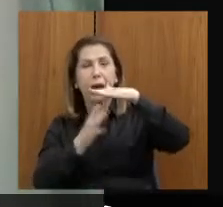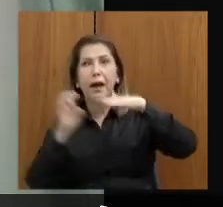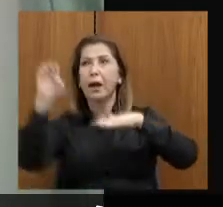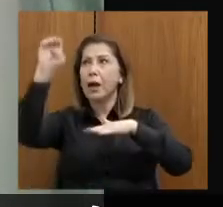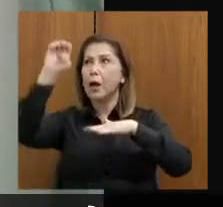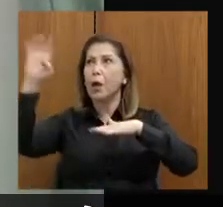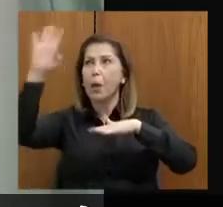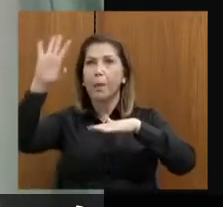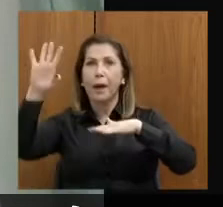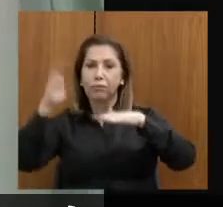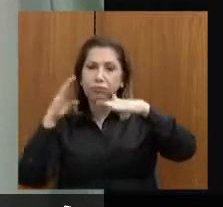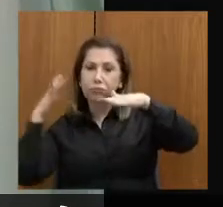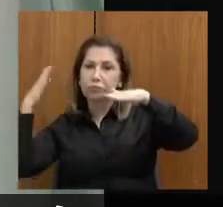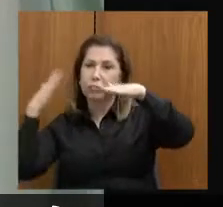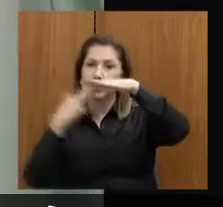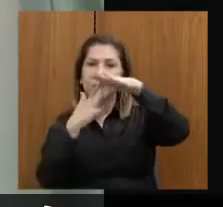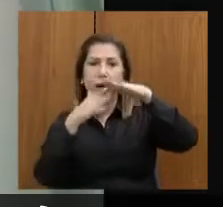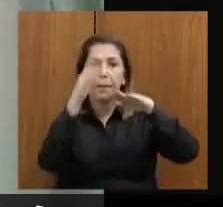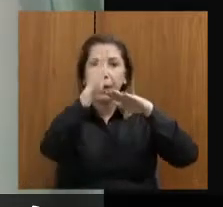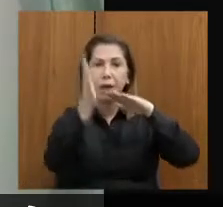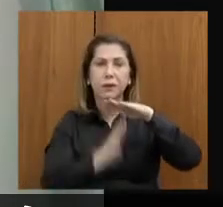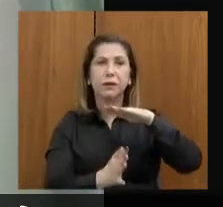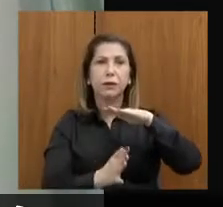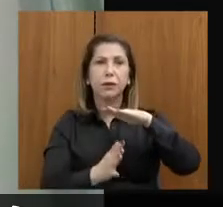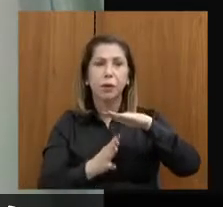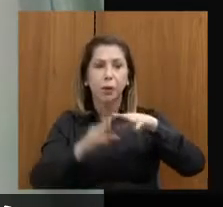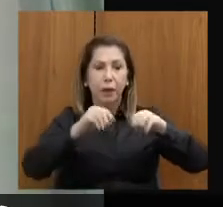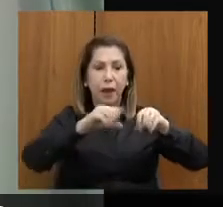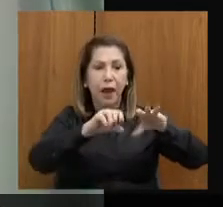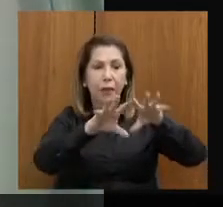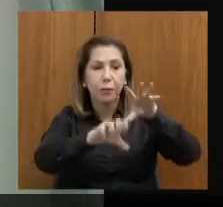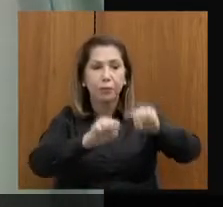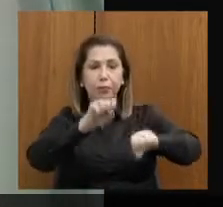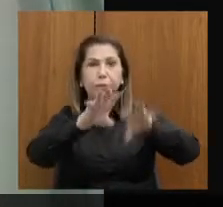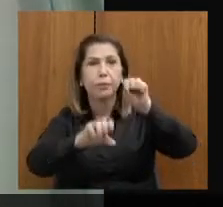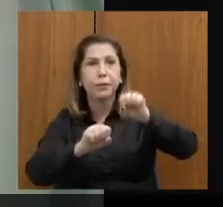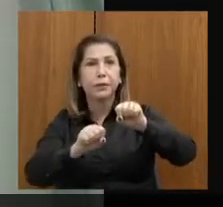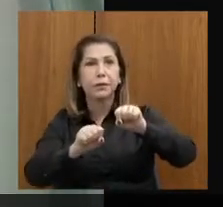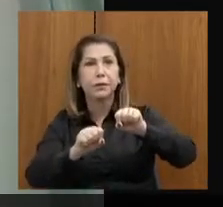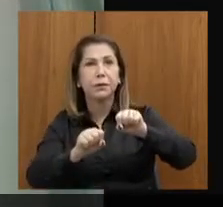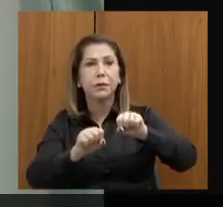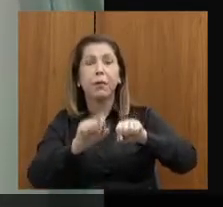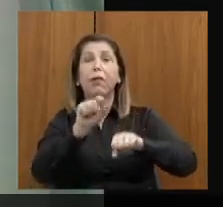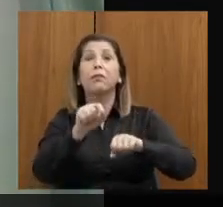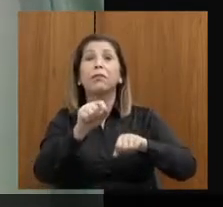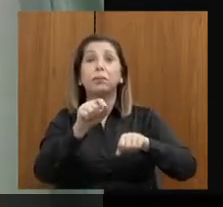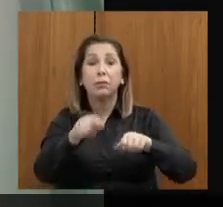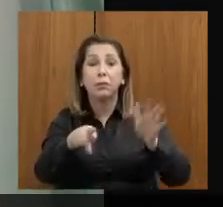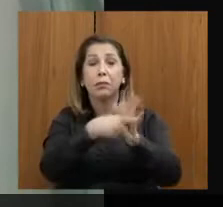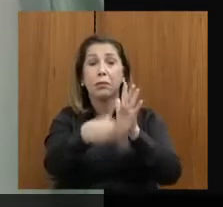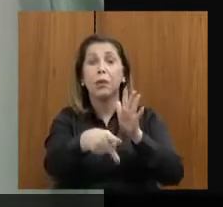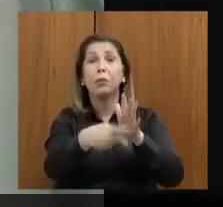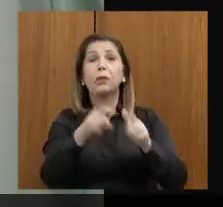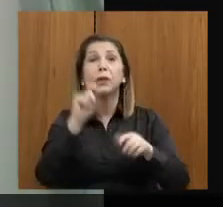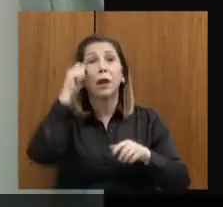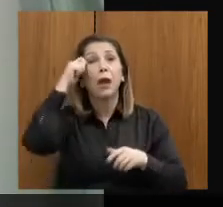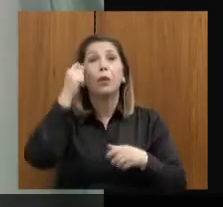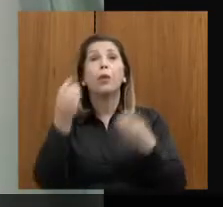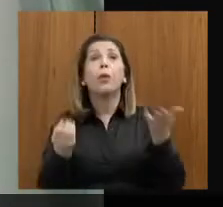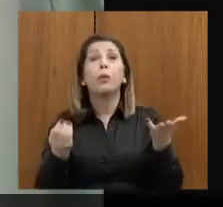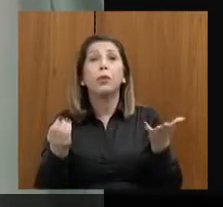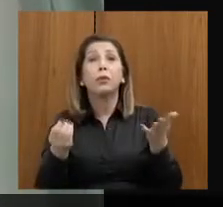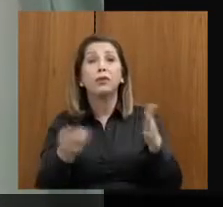pegar aqui no Brasil existem de incentivos terra e um exemplo pois gás aí na sua aprovação é é